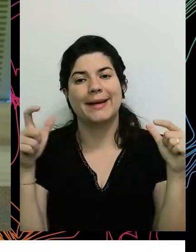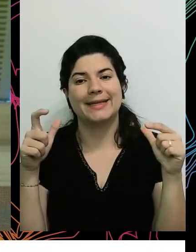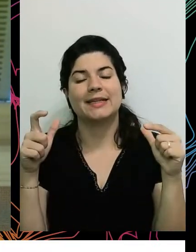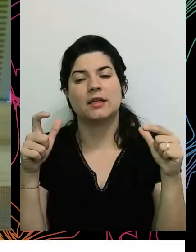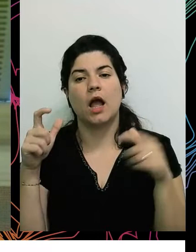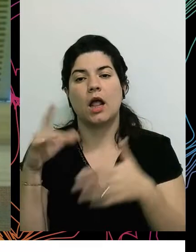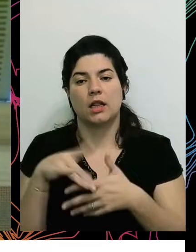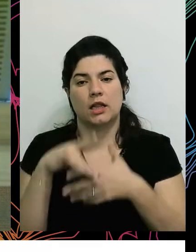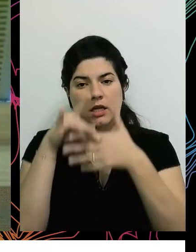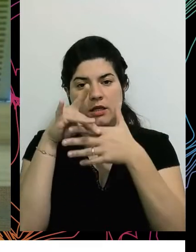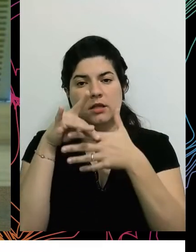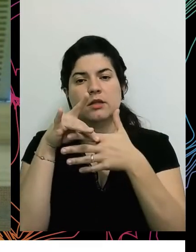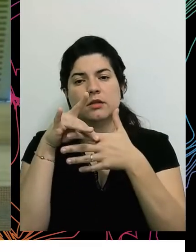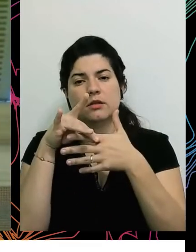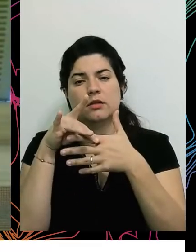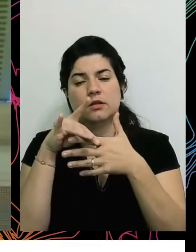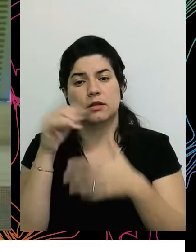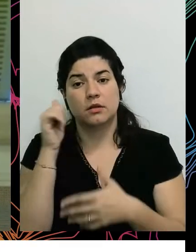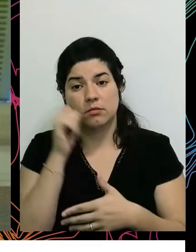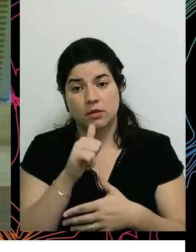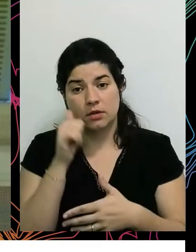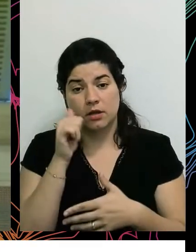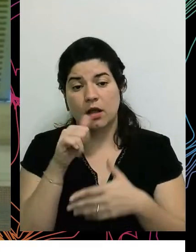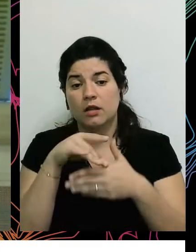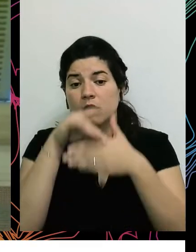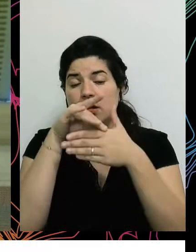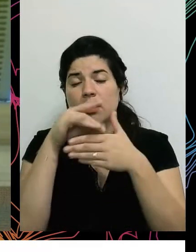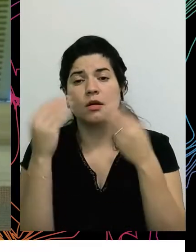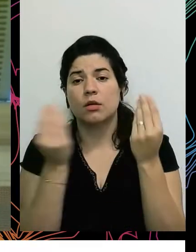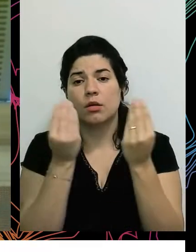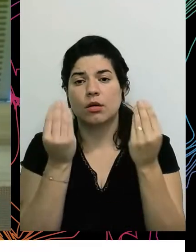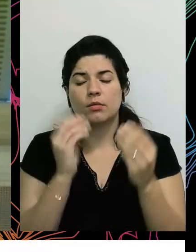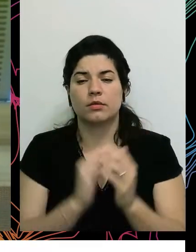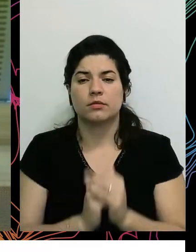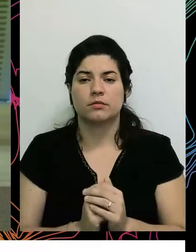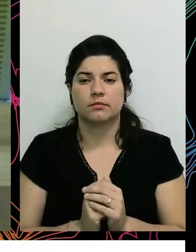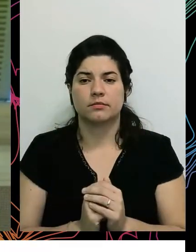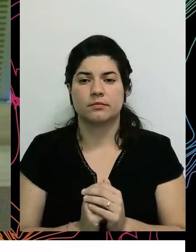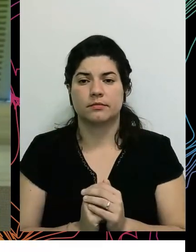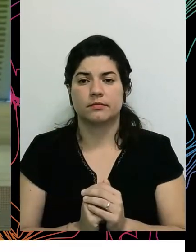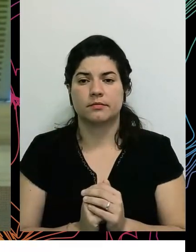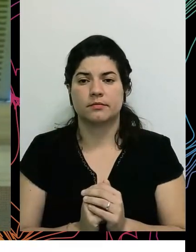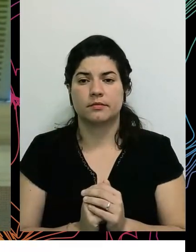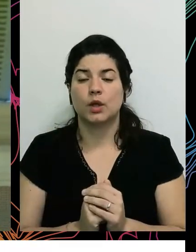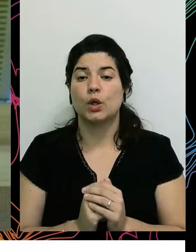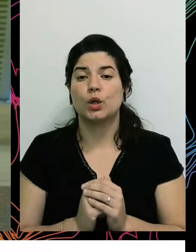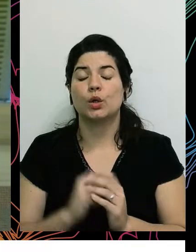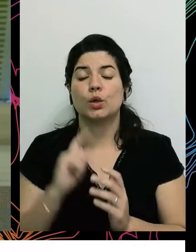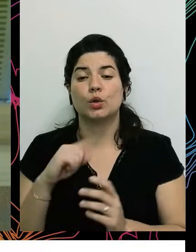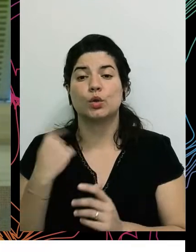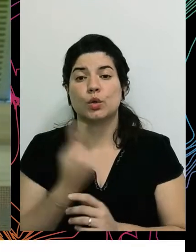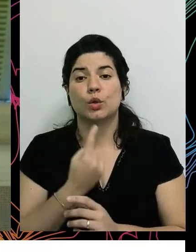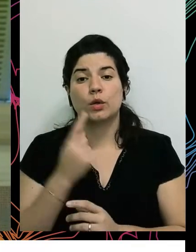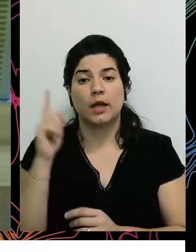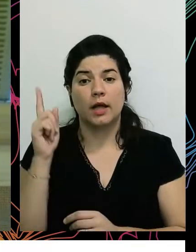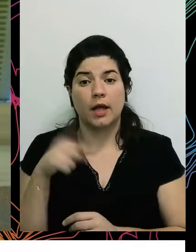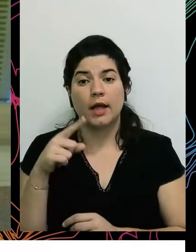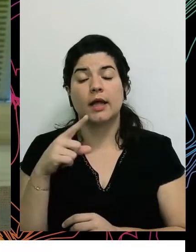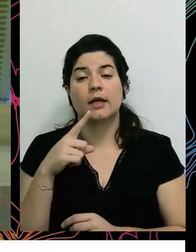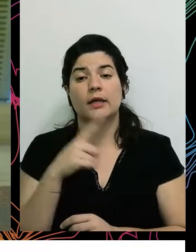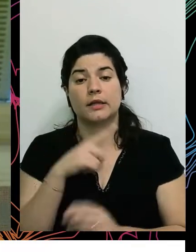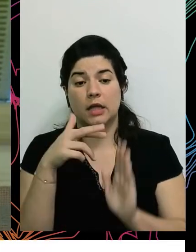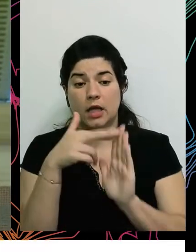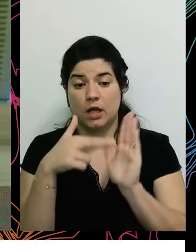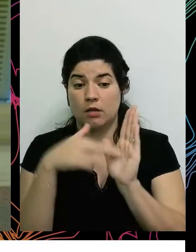liderança, as mulheres na liderança. E nós somos partidários de ter regulamentos internos